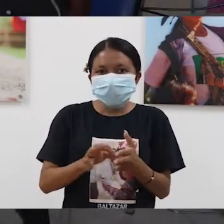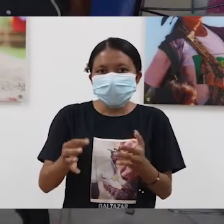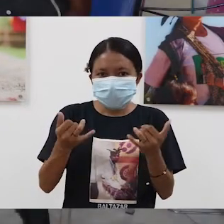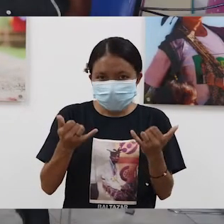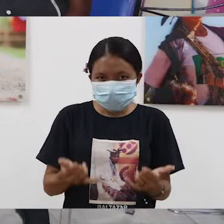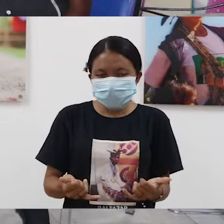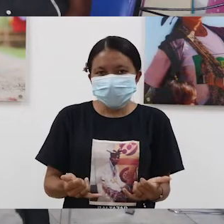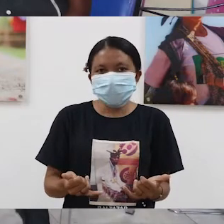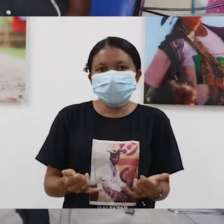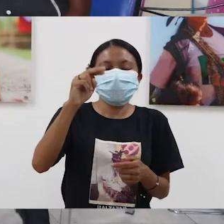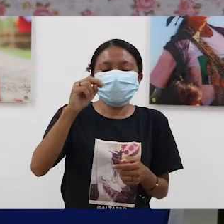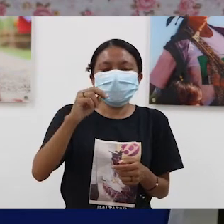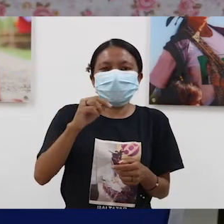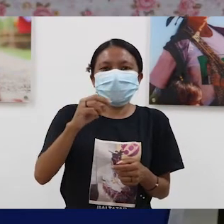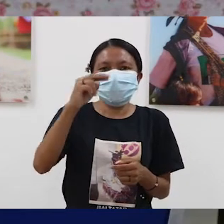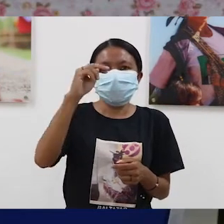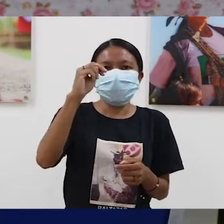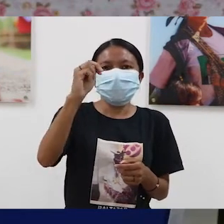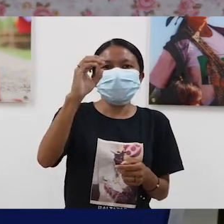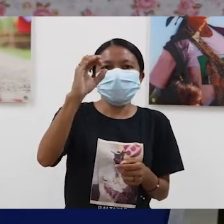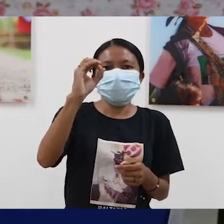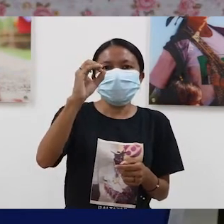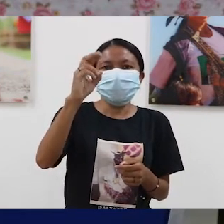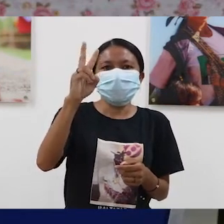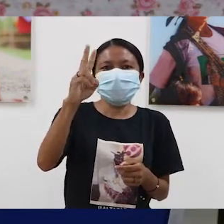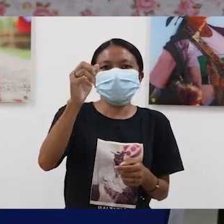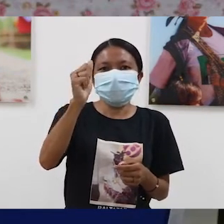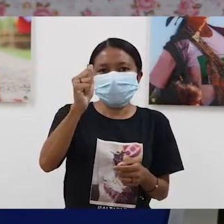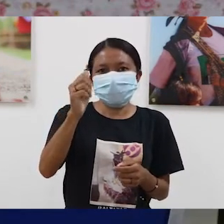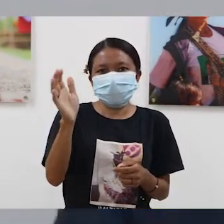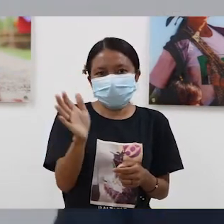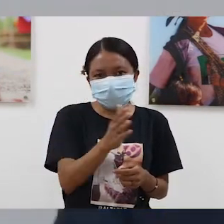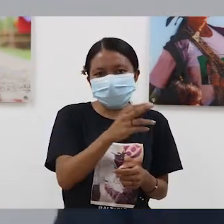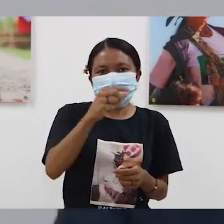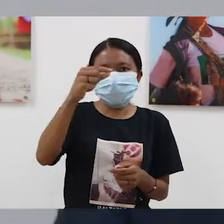Além de formação, né, Nova Zelândia no UNICEF MOS,